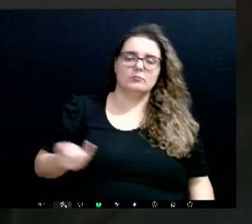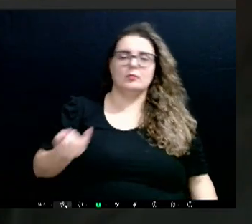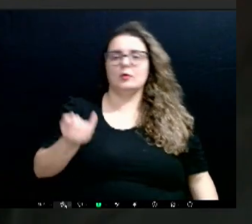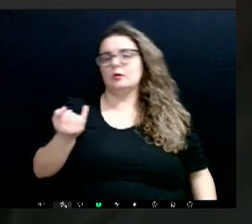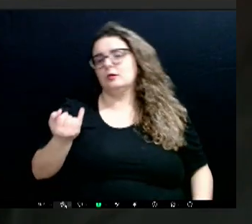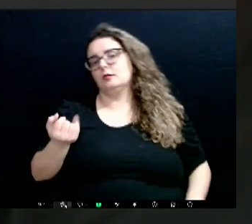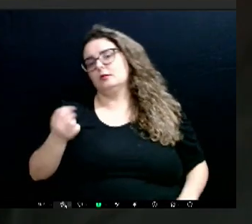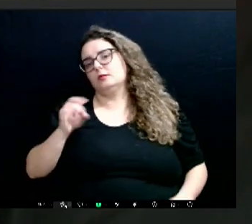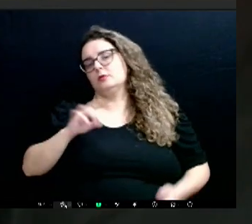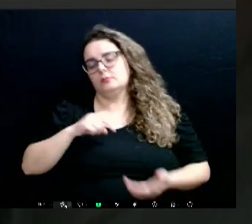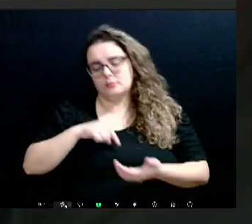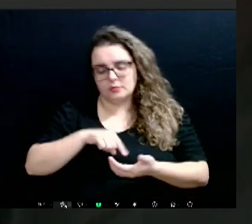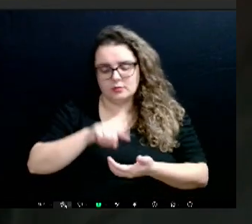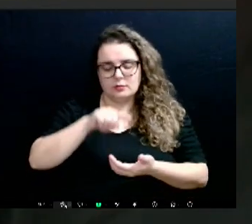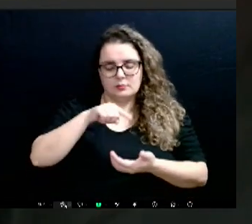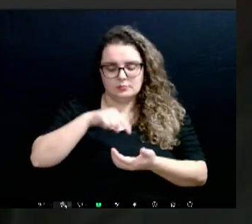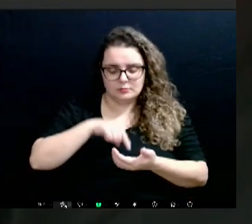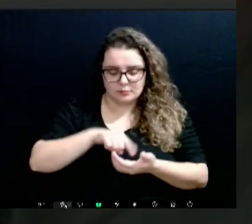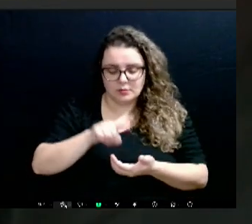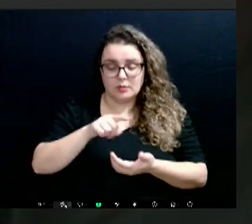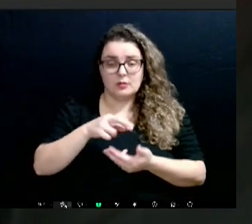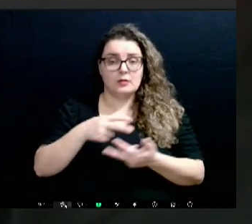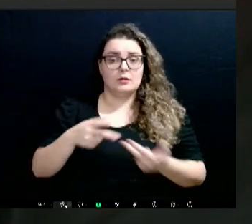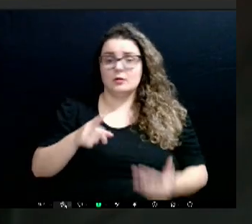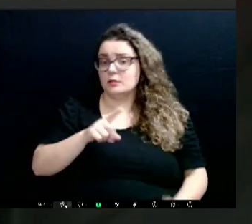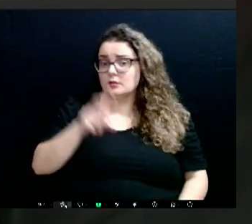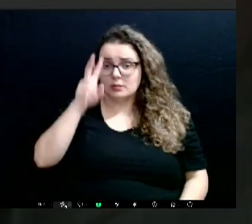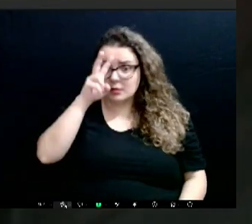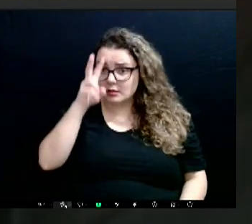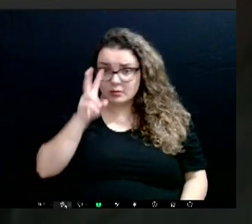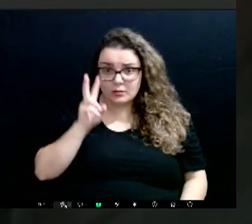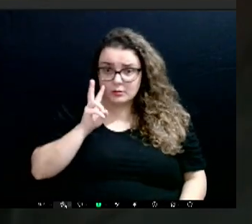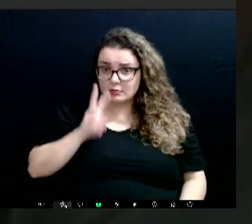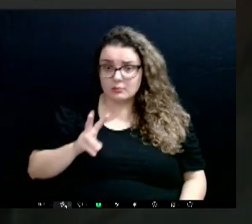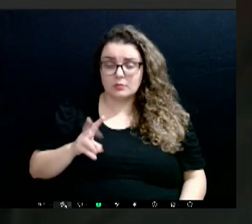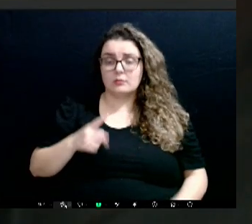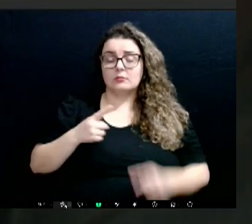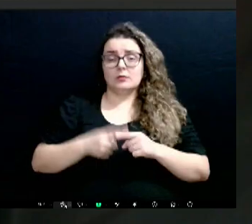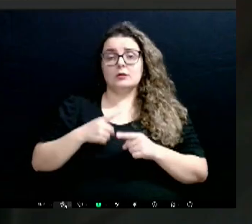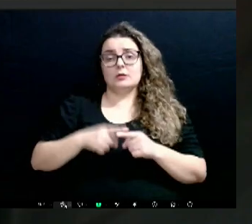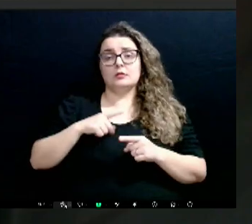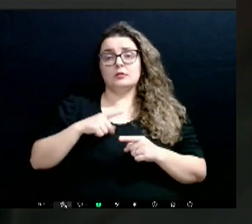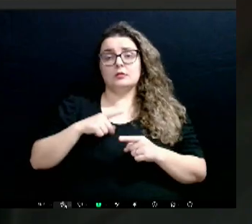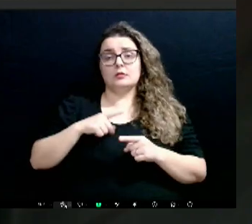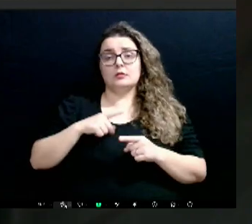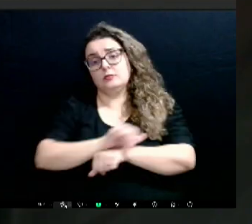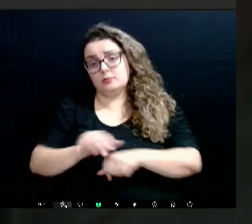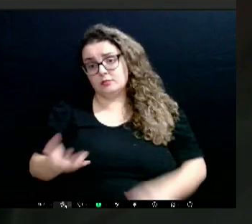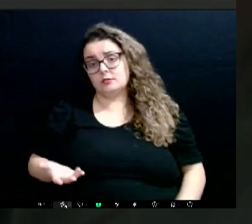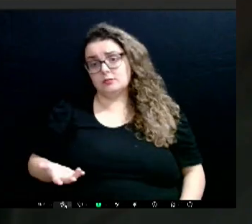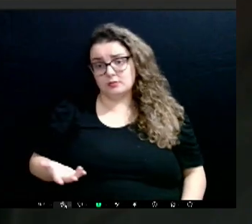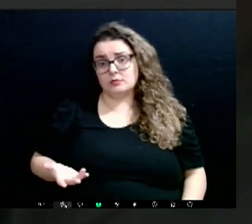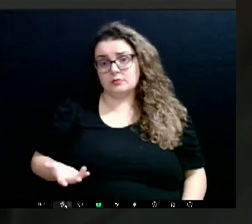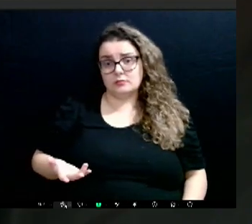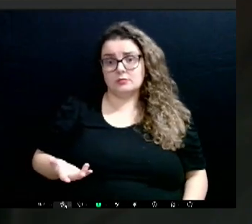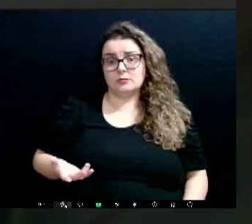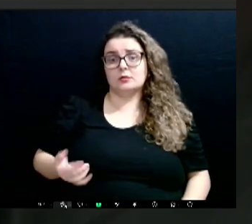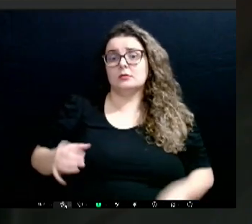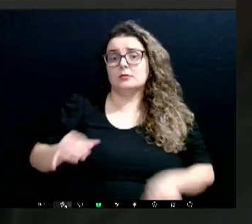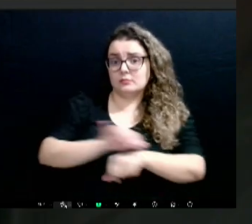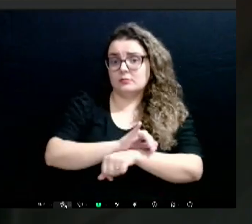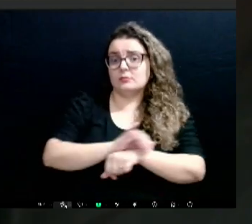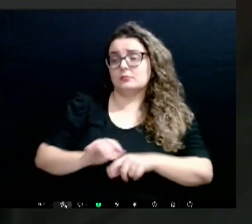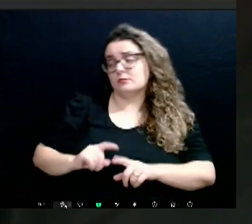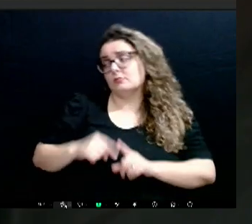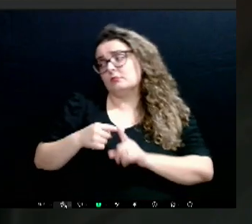feed, só vendo coisas que você nem lembra que você viu. Até porque tem uma estratégia, né? E que essa estratégia deu muito certo, que são os